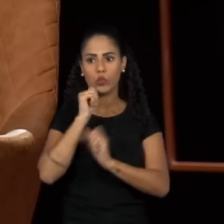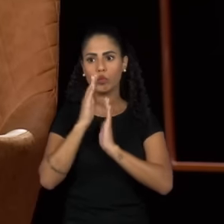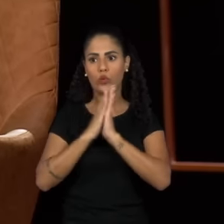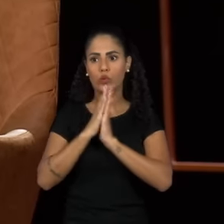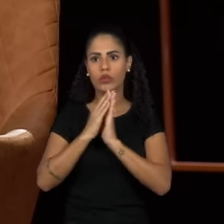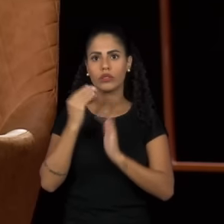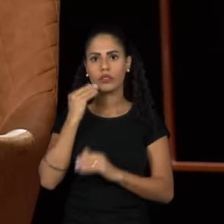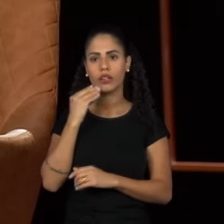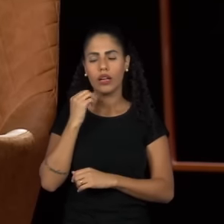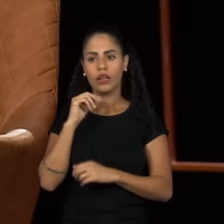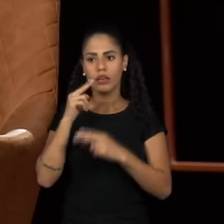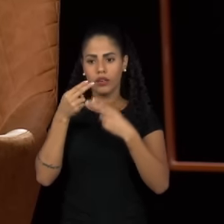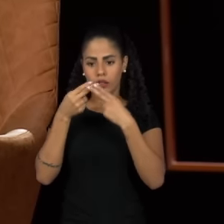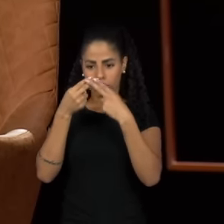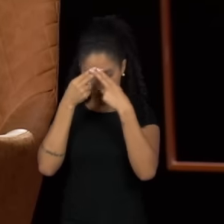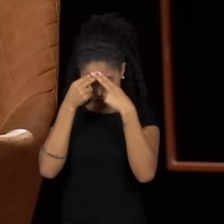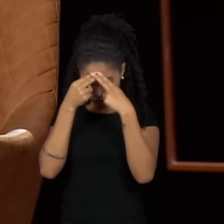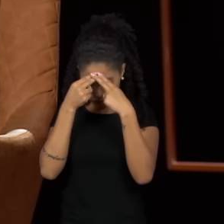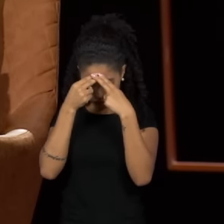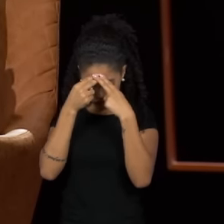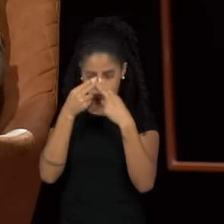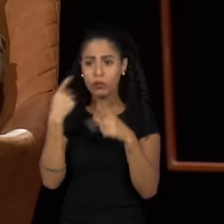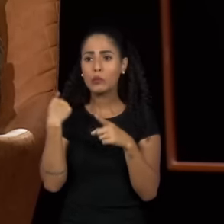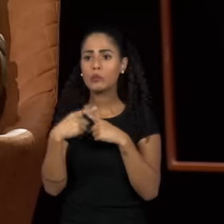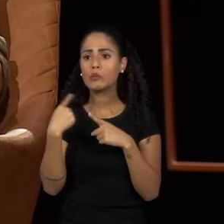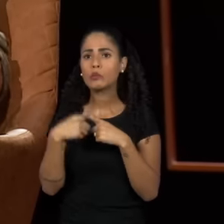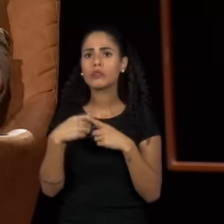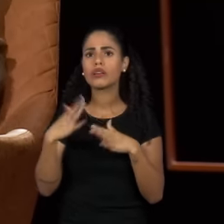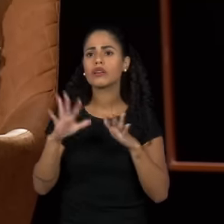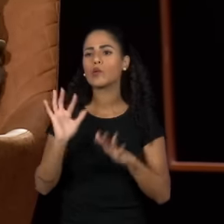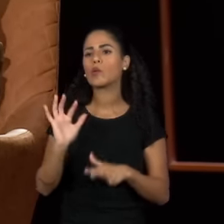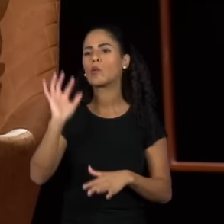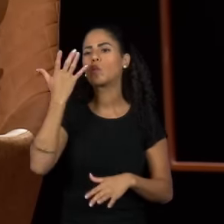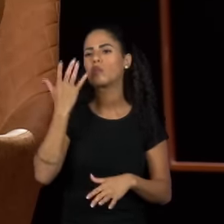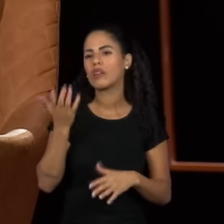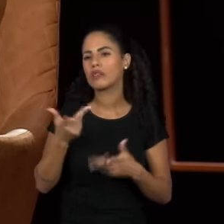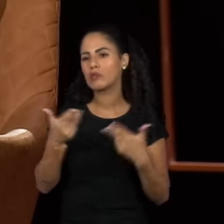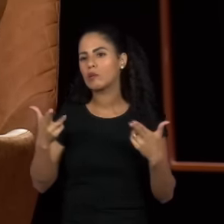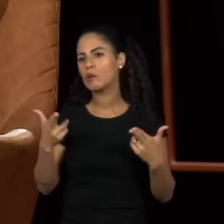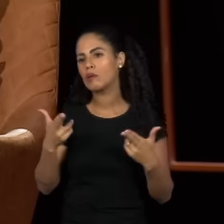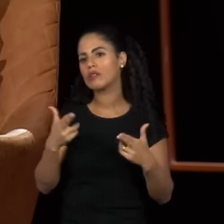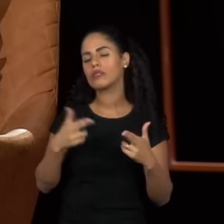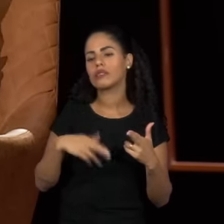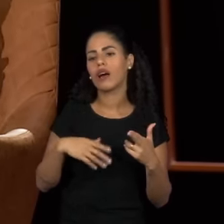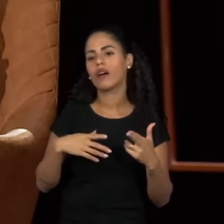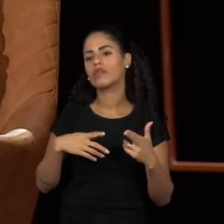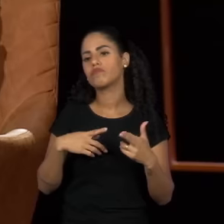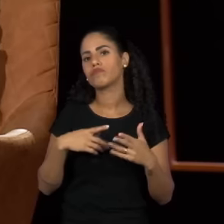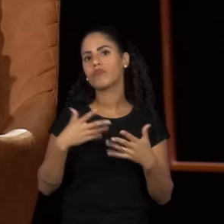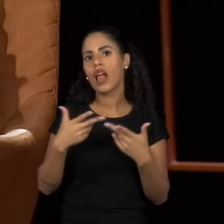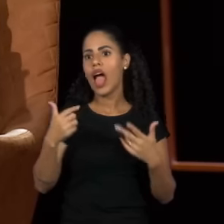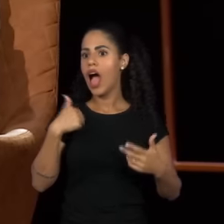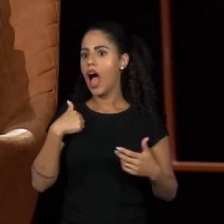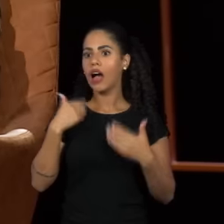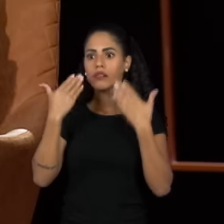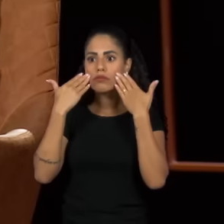muito traumatizante, porque tem aquela coisa do mito, né? Que a gente olha e fala, eu estou de frente agora, eu até tenho